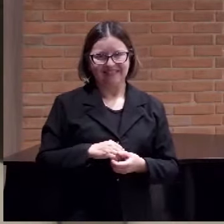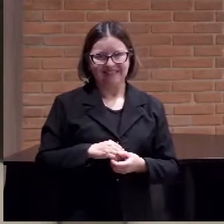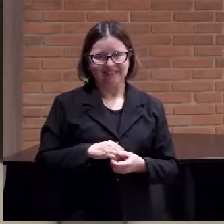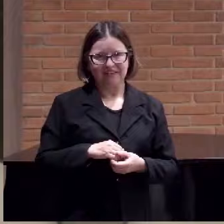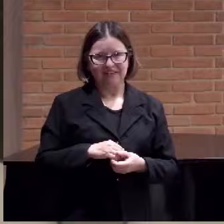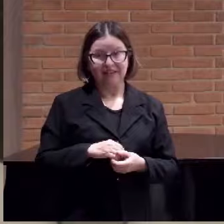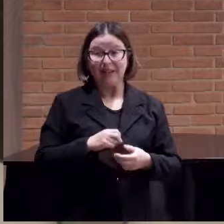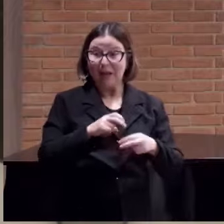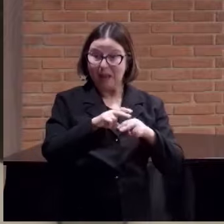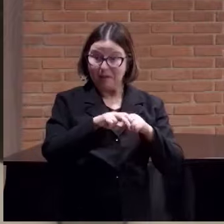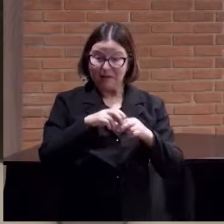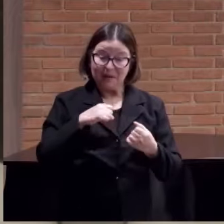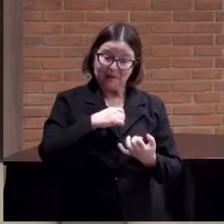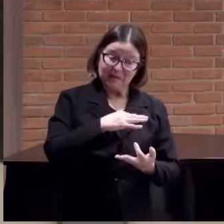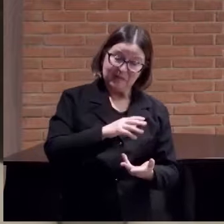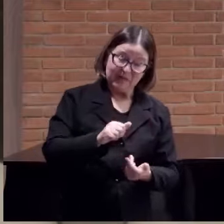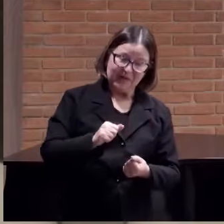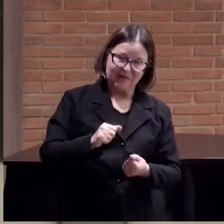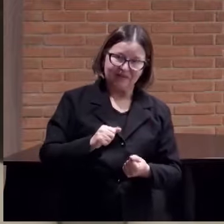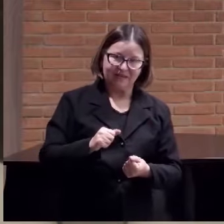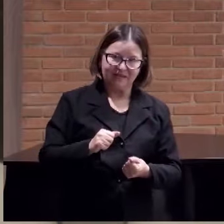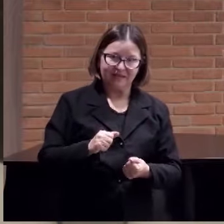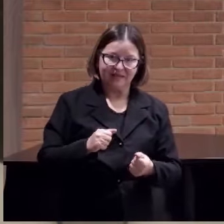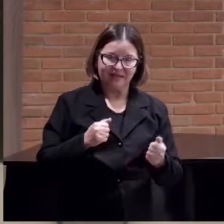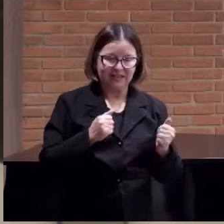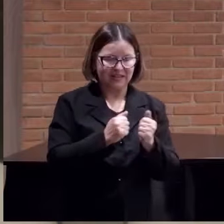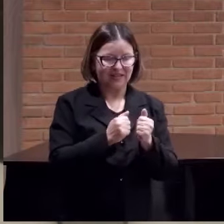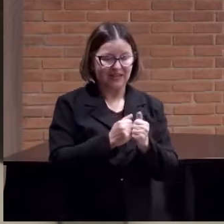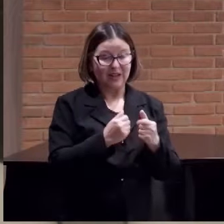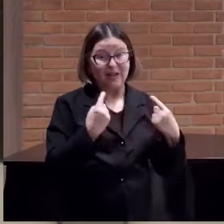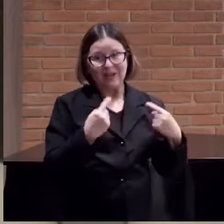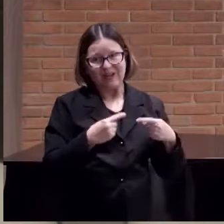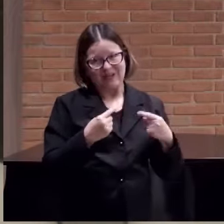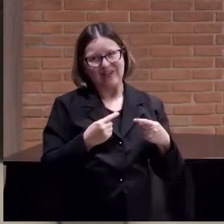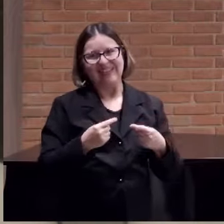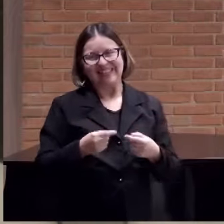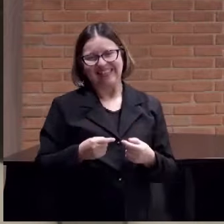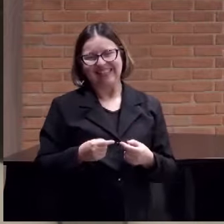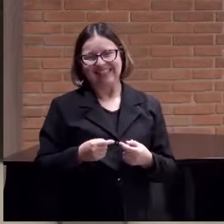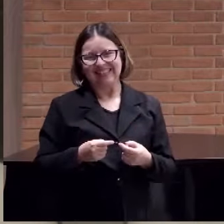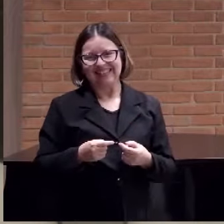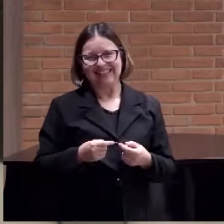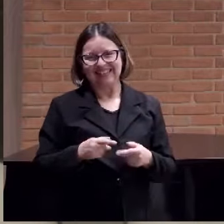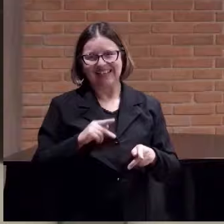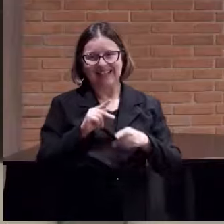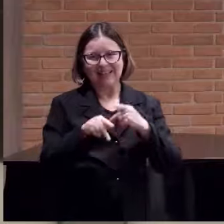Por isso o mundo persegue os que são de Deus.